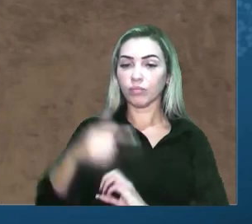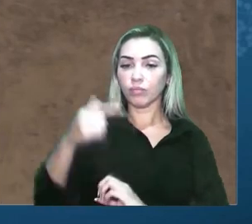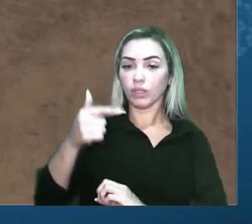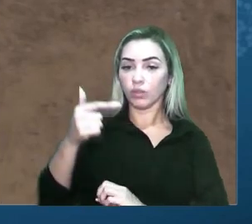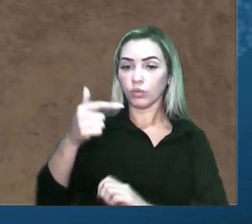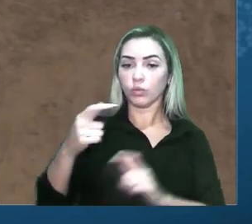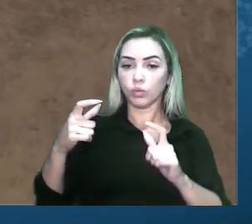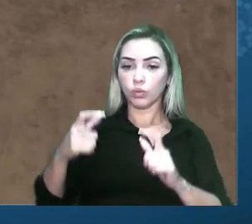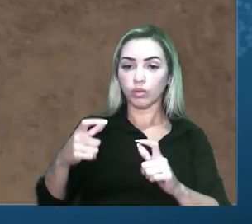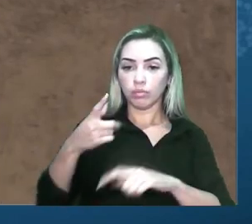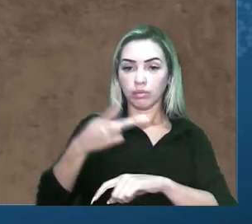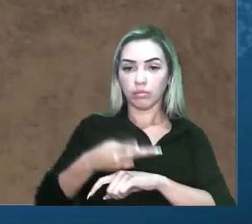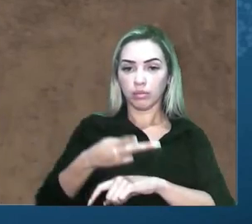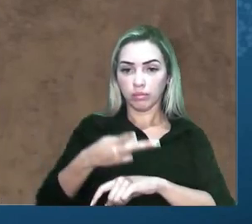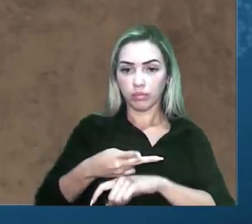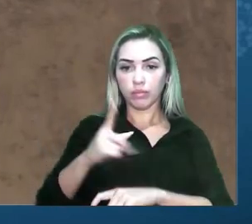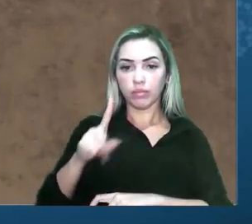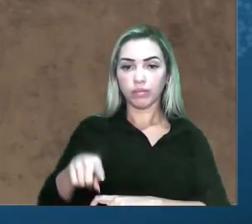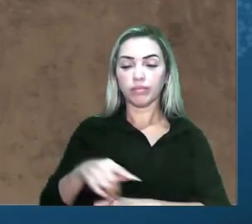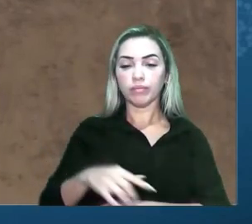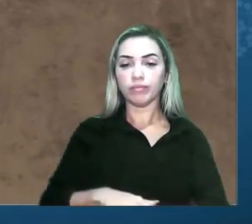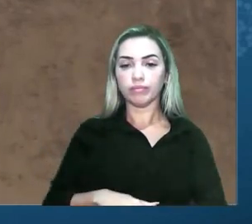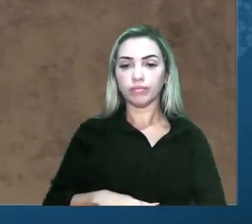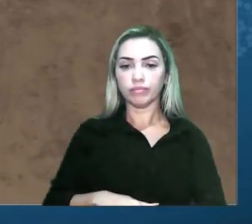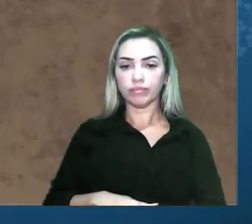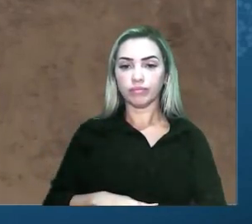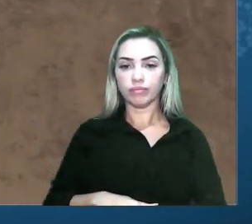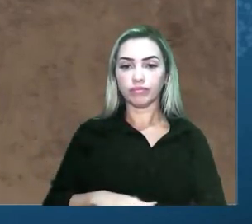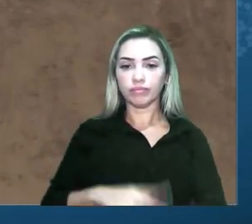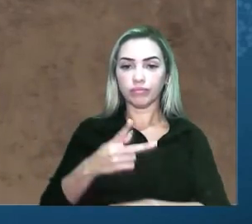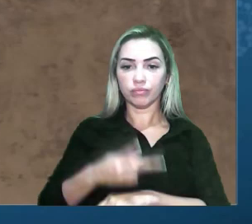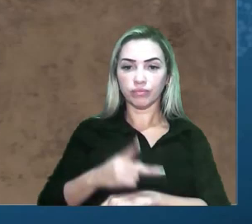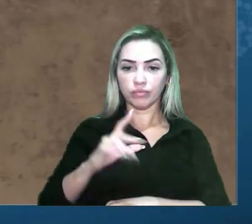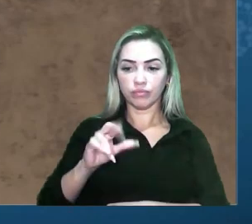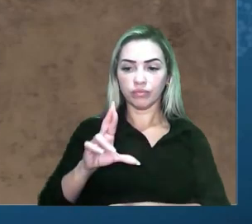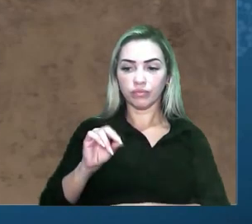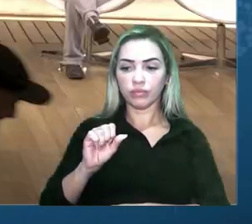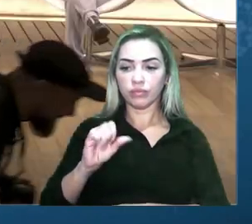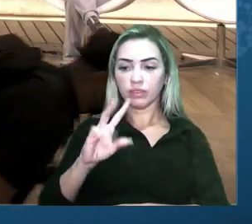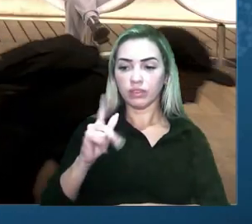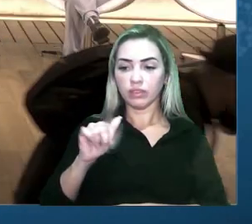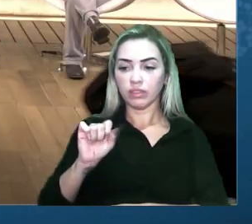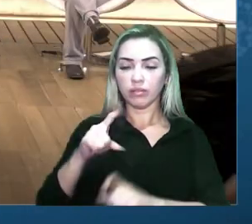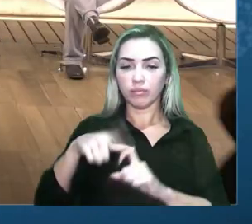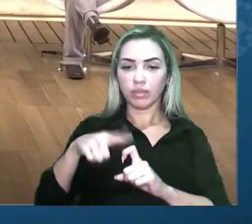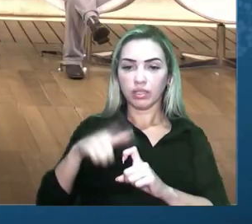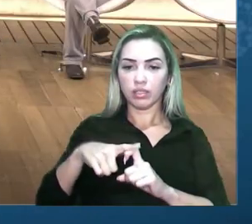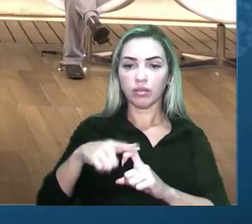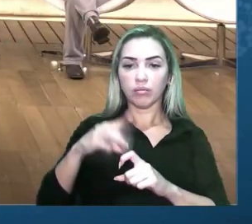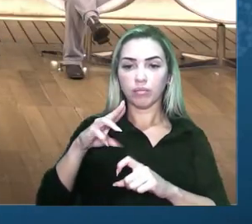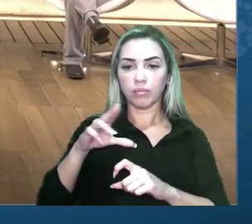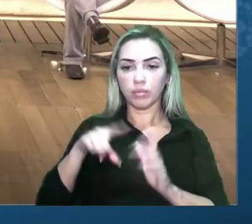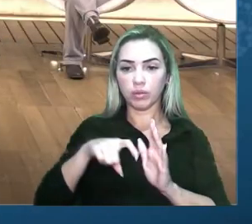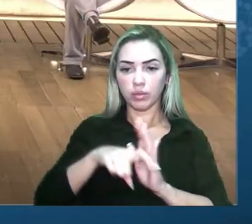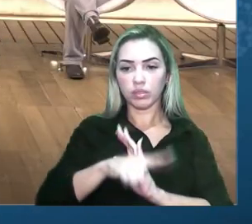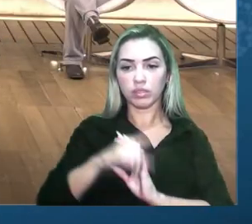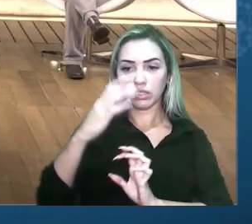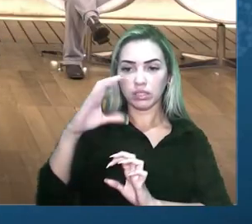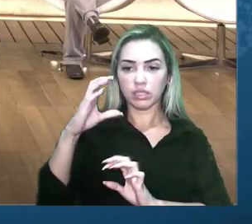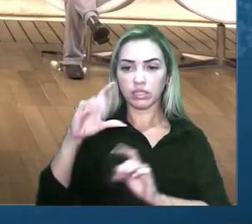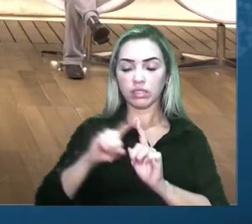O segundo prêmio é prêmio Carlos Chagas. Carlos Chagas foi médico, microbiologista, cientista e